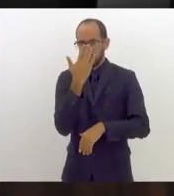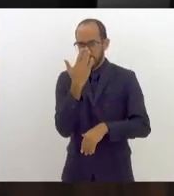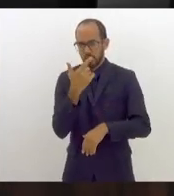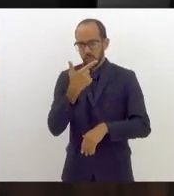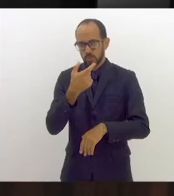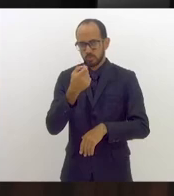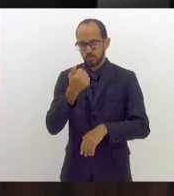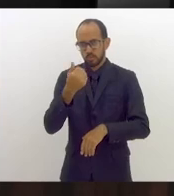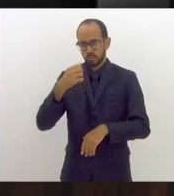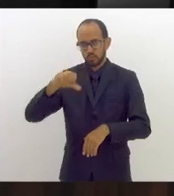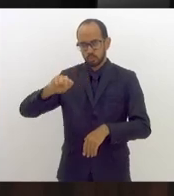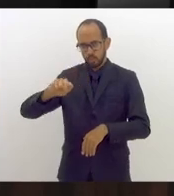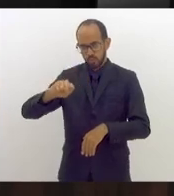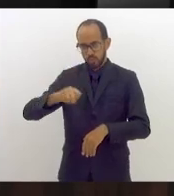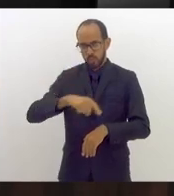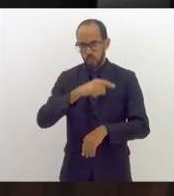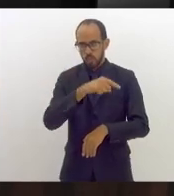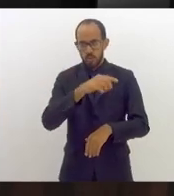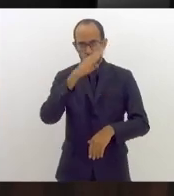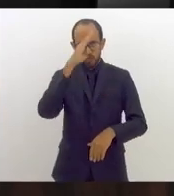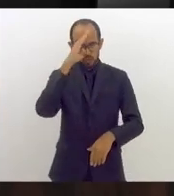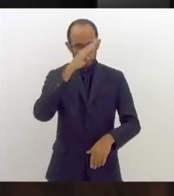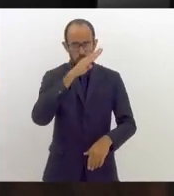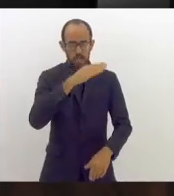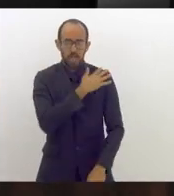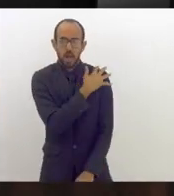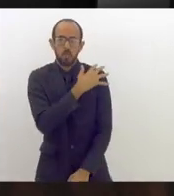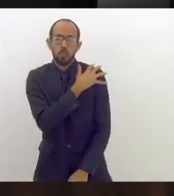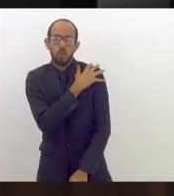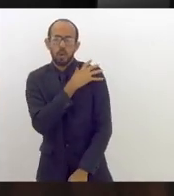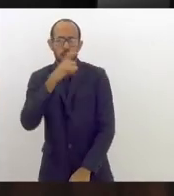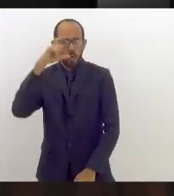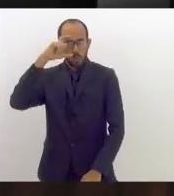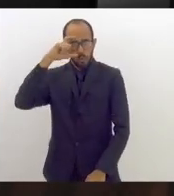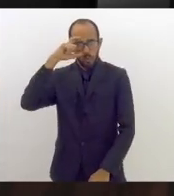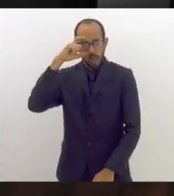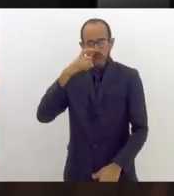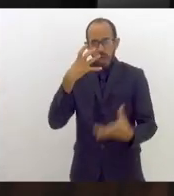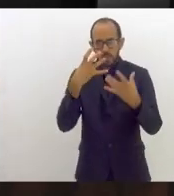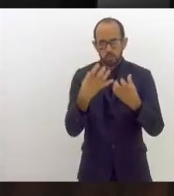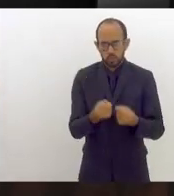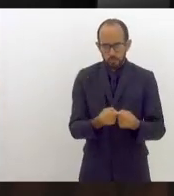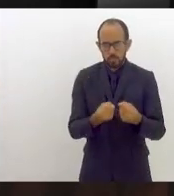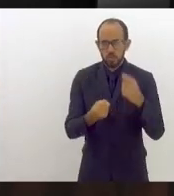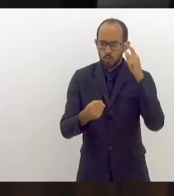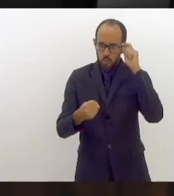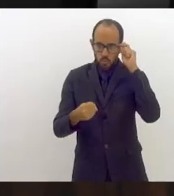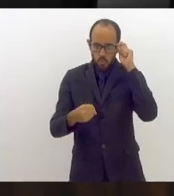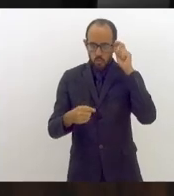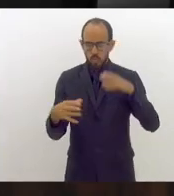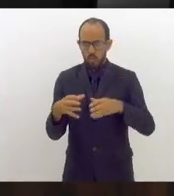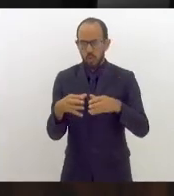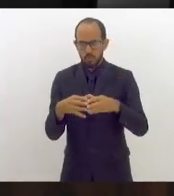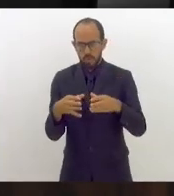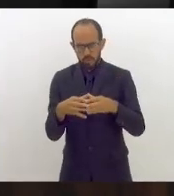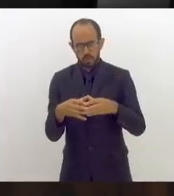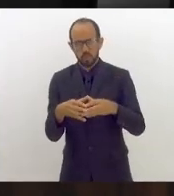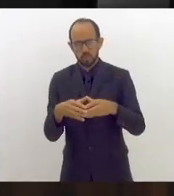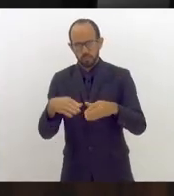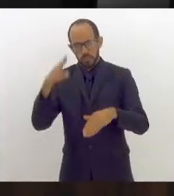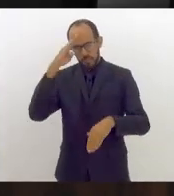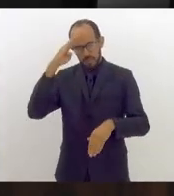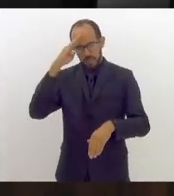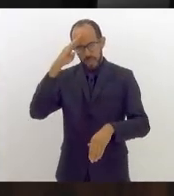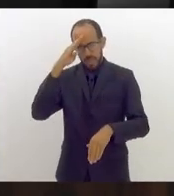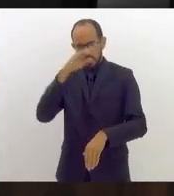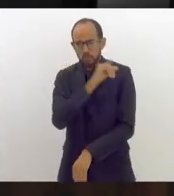o general Mourão assumiu a presidência do clube Militar do Estado do Rio de Janeiro na condição a qual